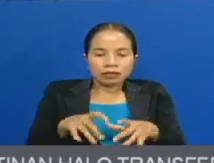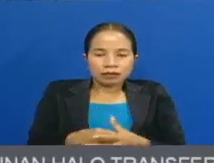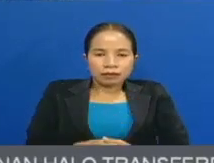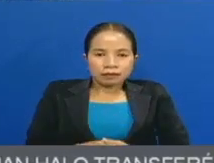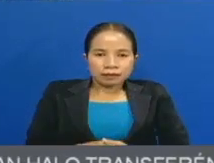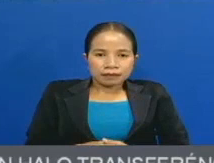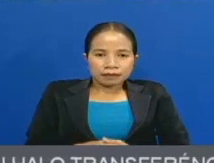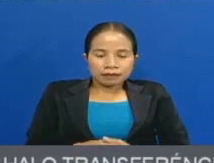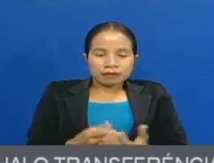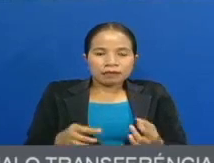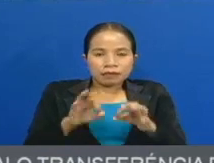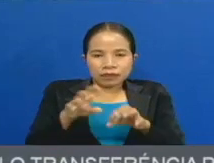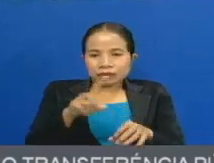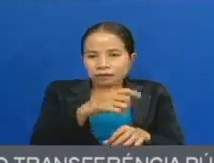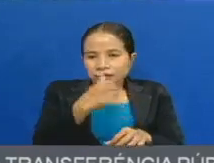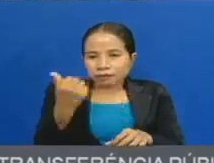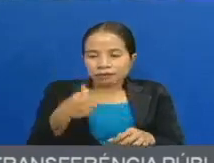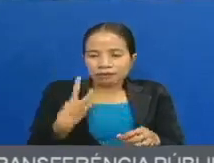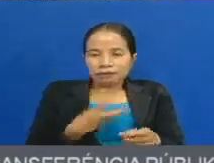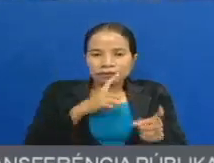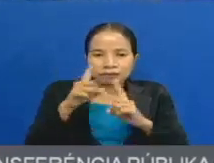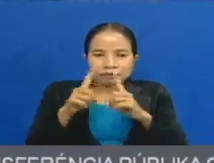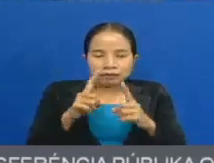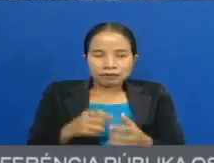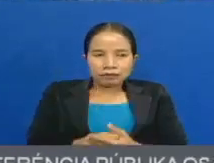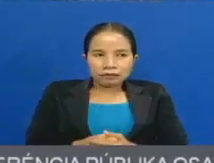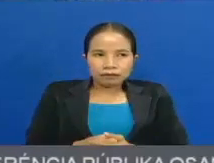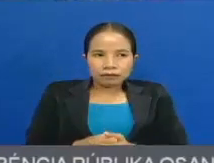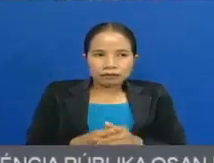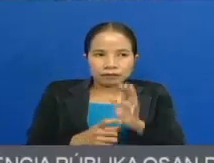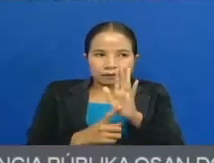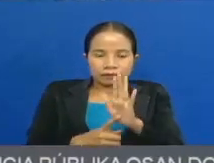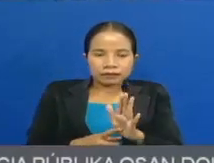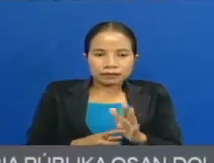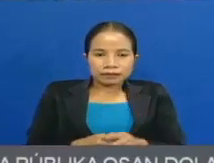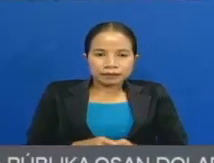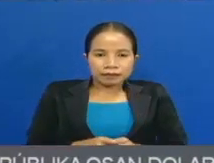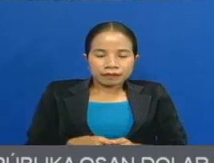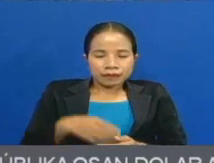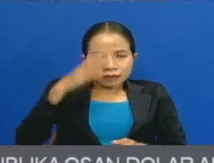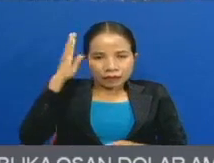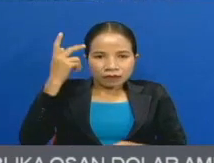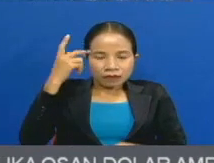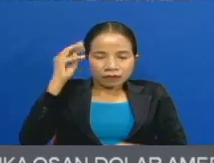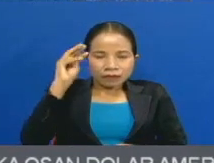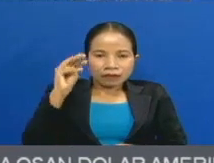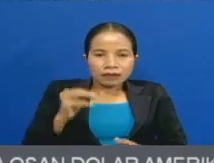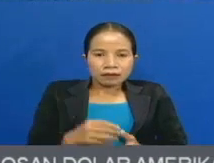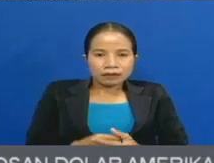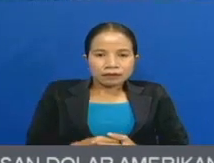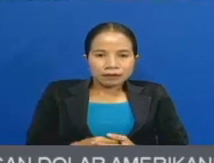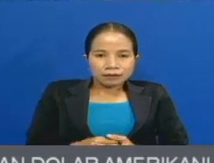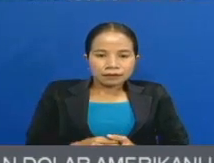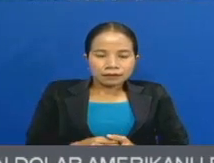Ponto de ser como me colheu, levanta com sua excelência o primeiro-ministro, mas que tem